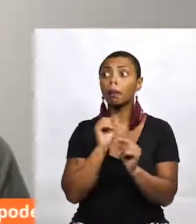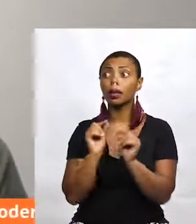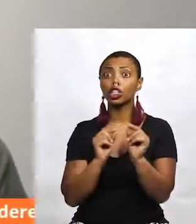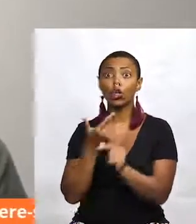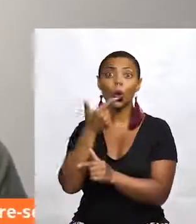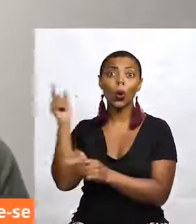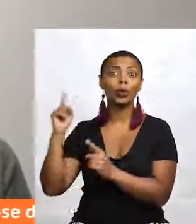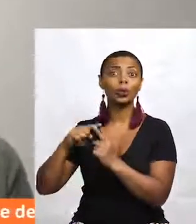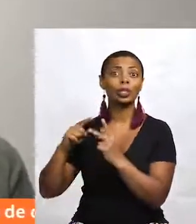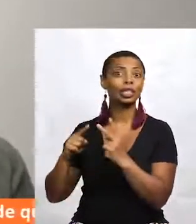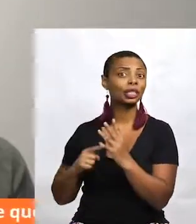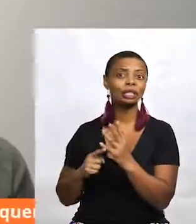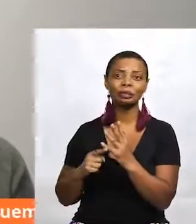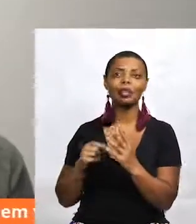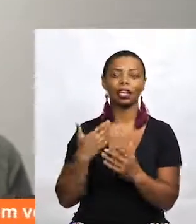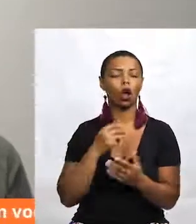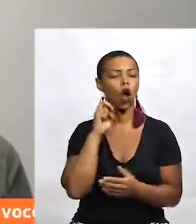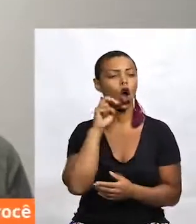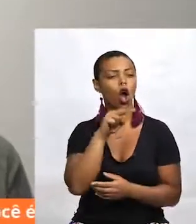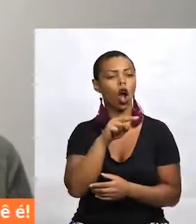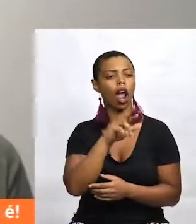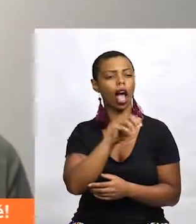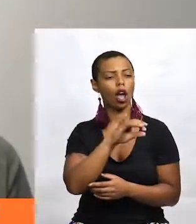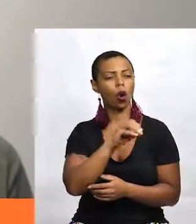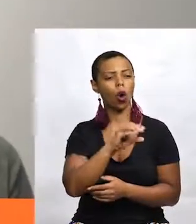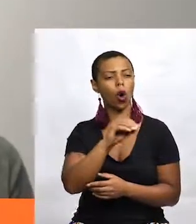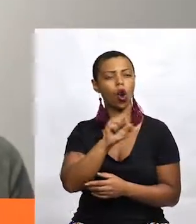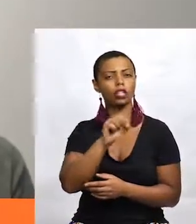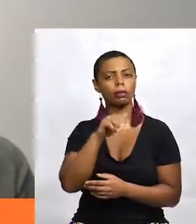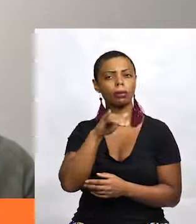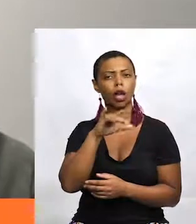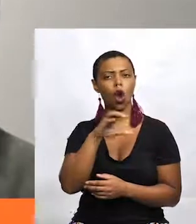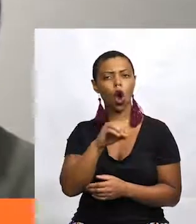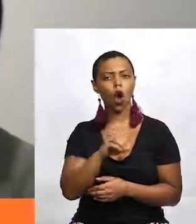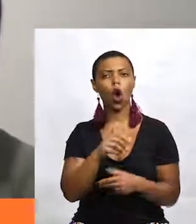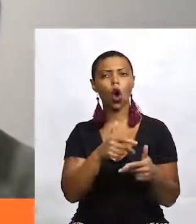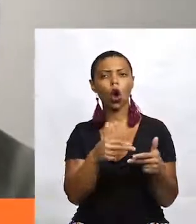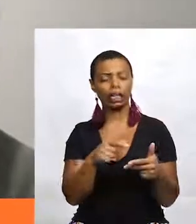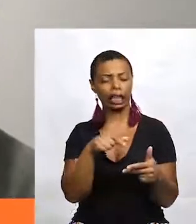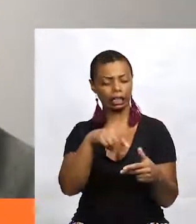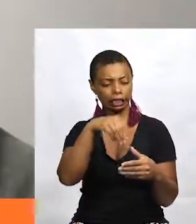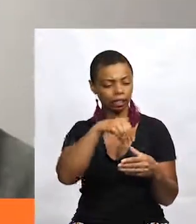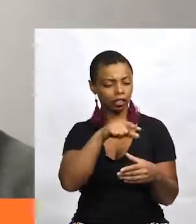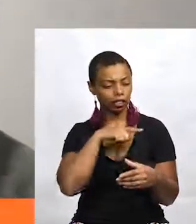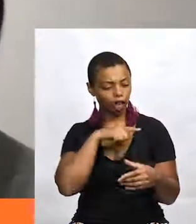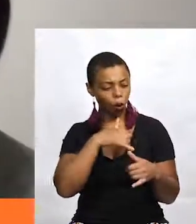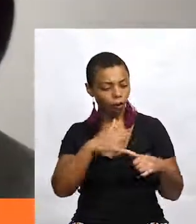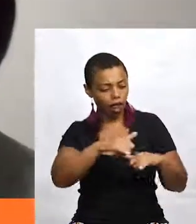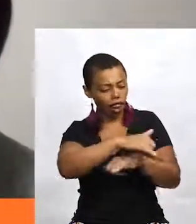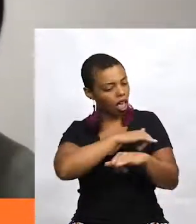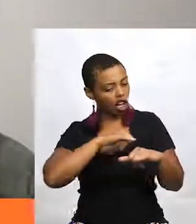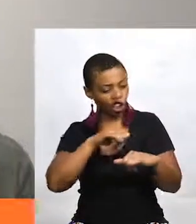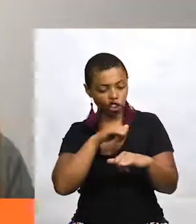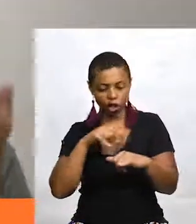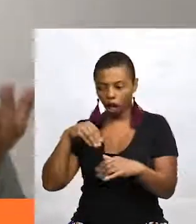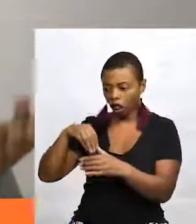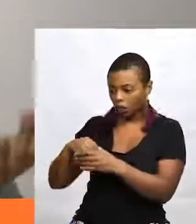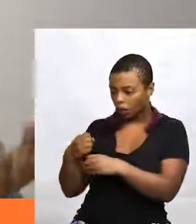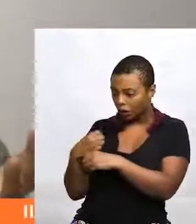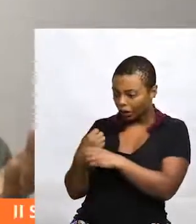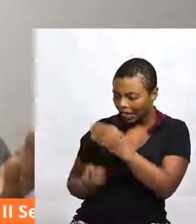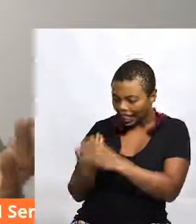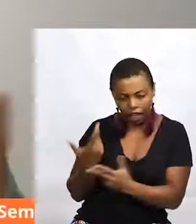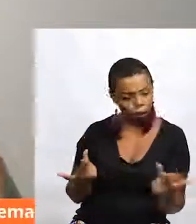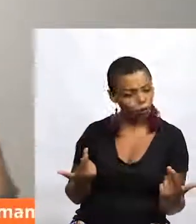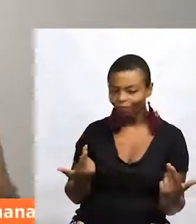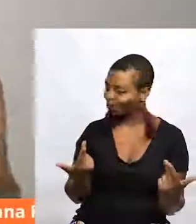partículas. E quando a gente olha para raios cósmicos, como eles têm uma energia que a gente ainda não consegue produzir em laboratório, olhar para o